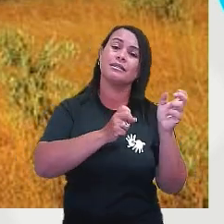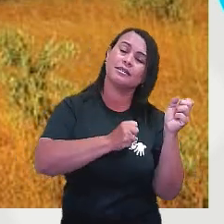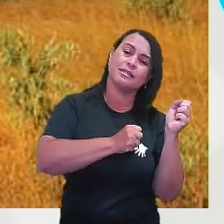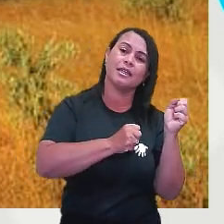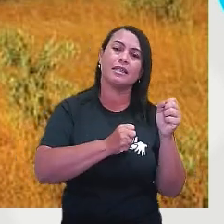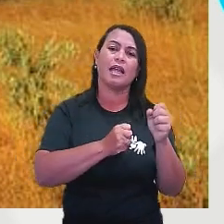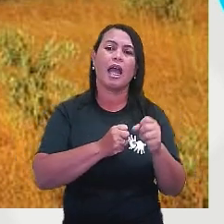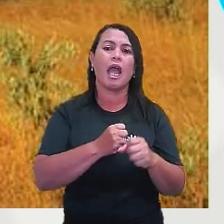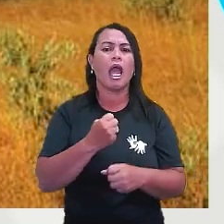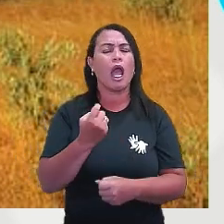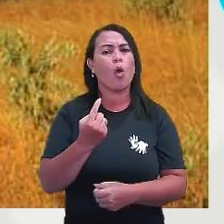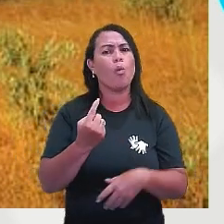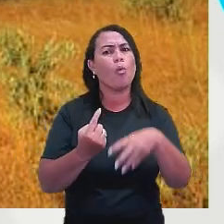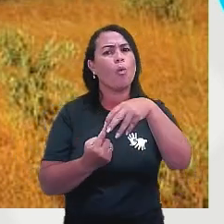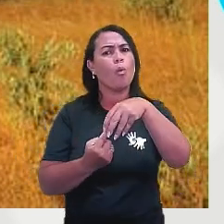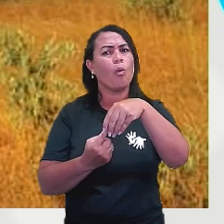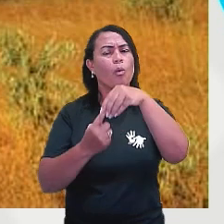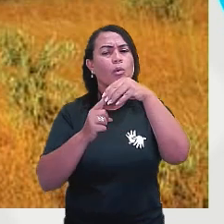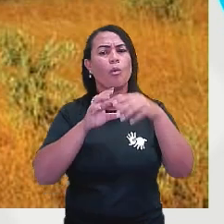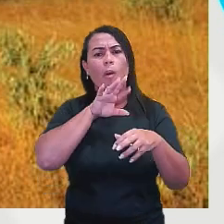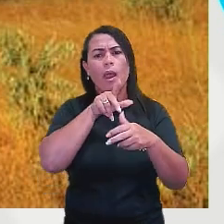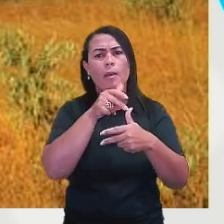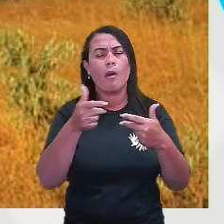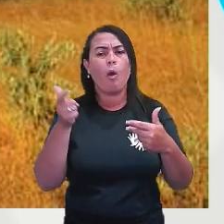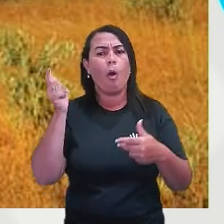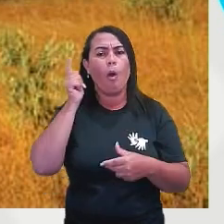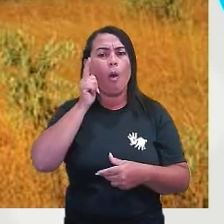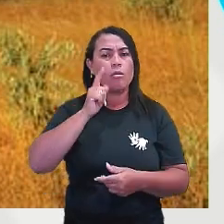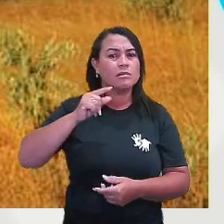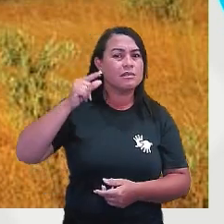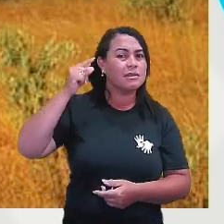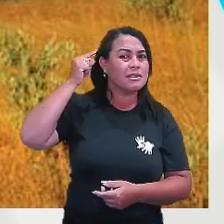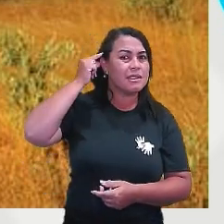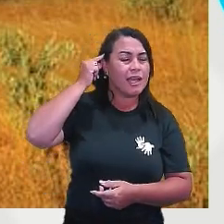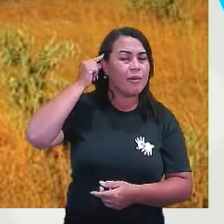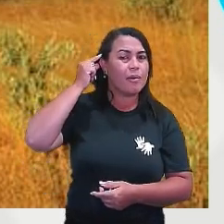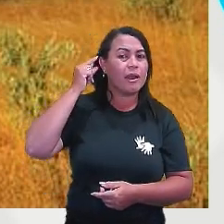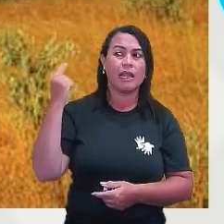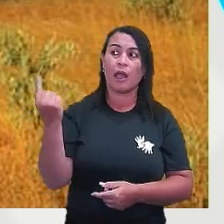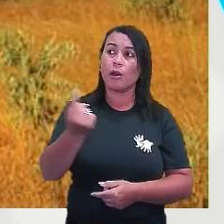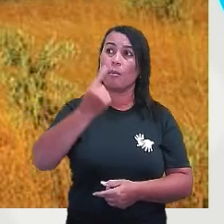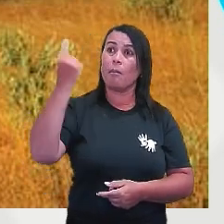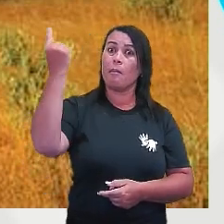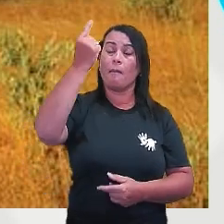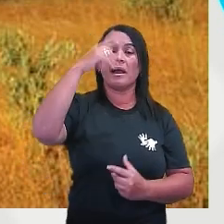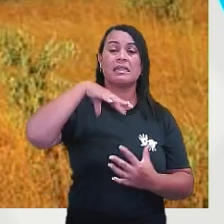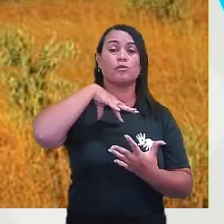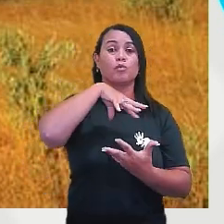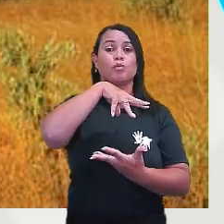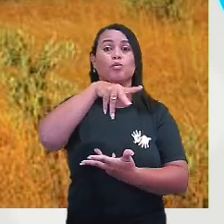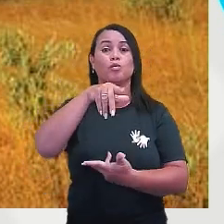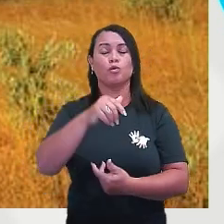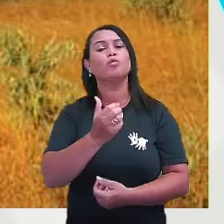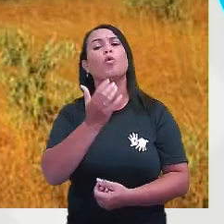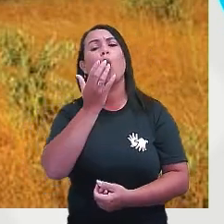própria orelha e é o animal mais alto do mundo. Se